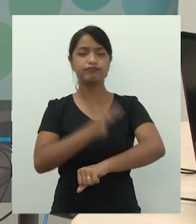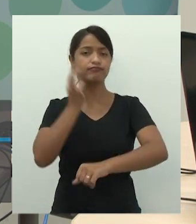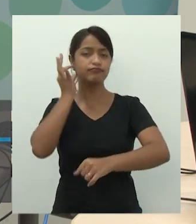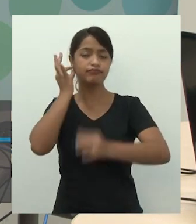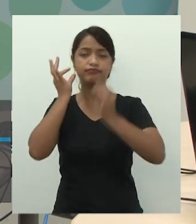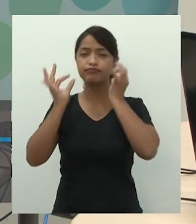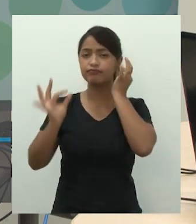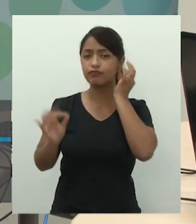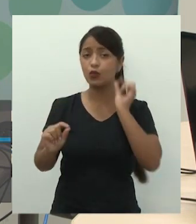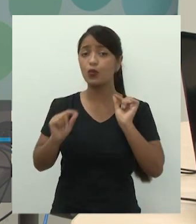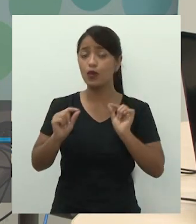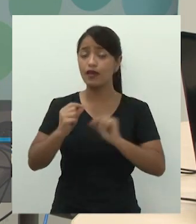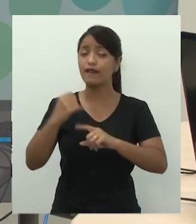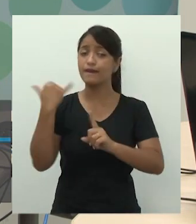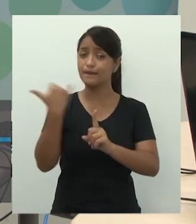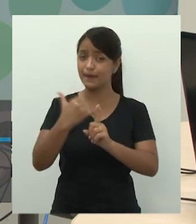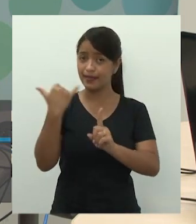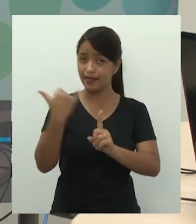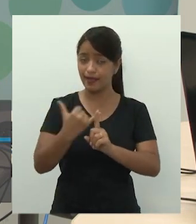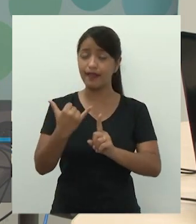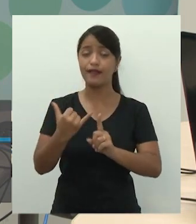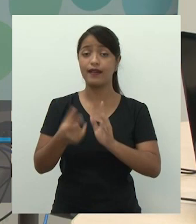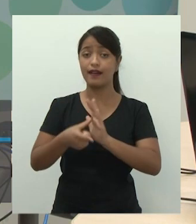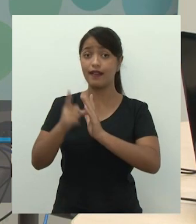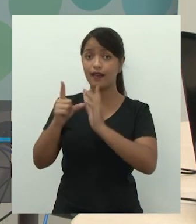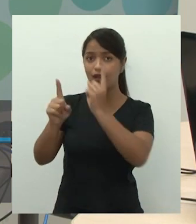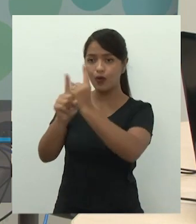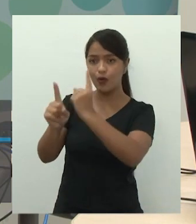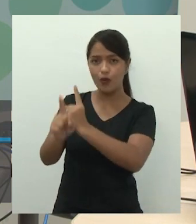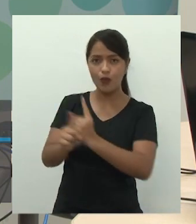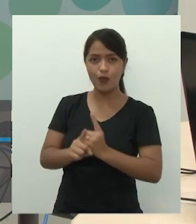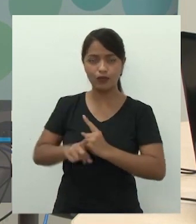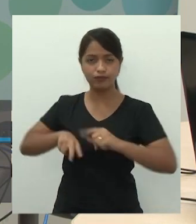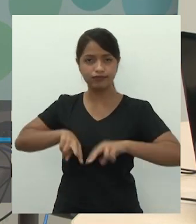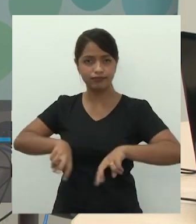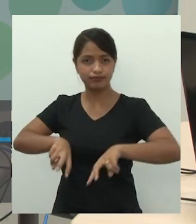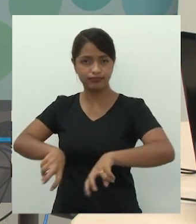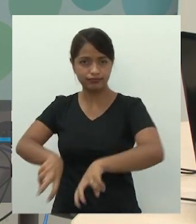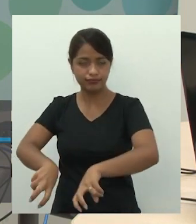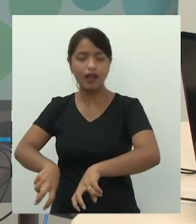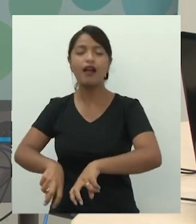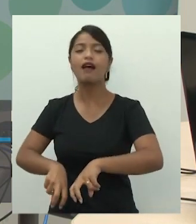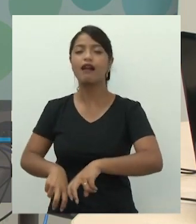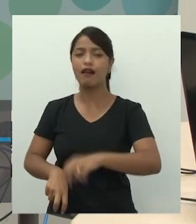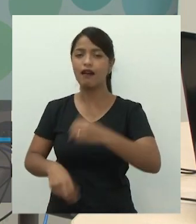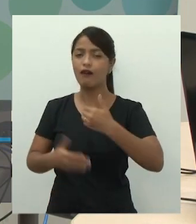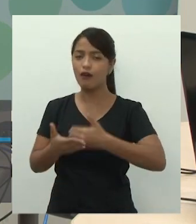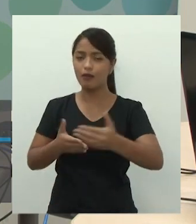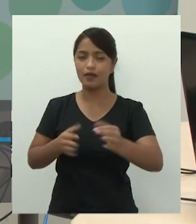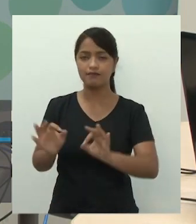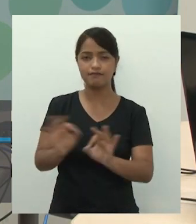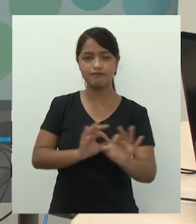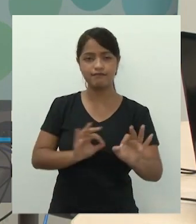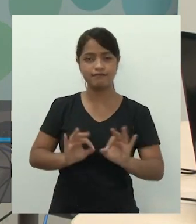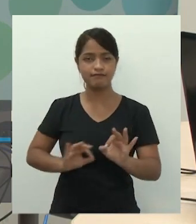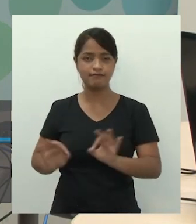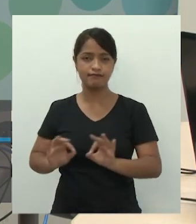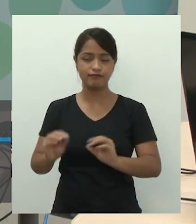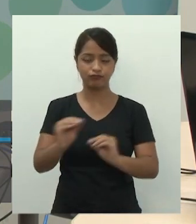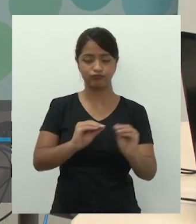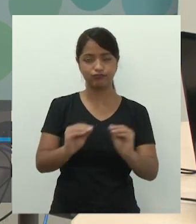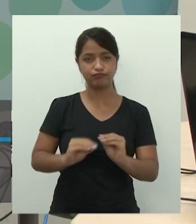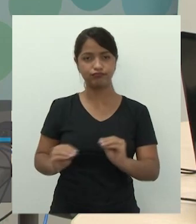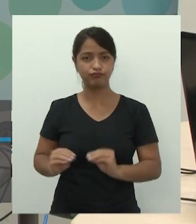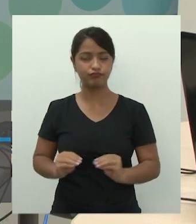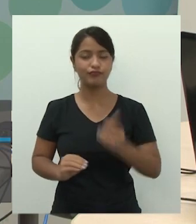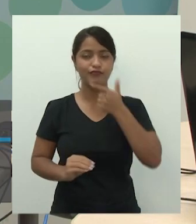de metais que foram encontrados ali e os grupos humanos começaram a trabalhar com esses metais de forma